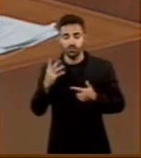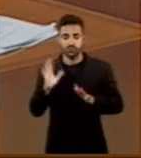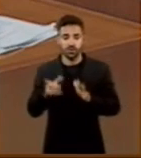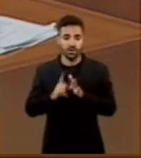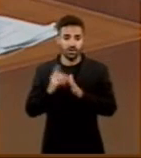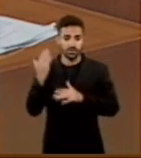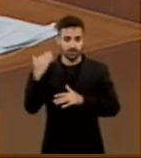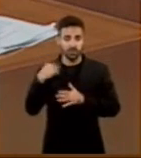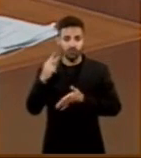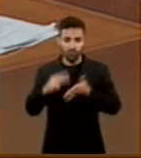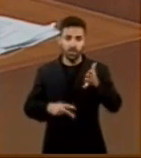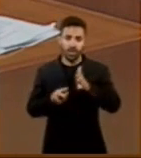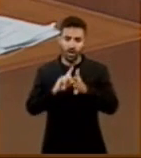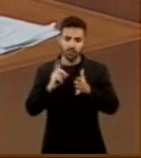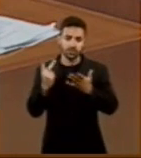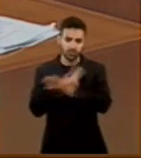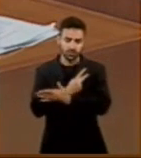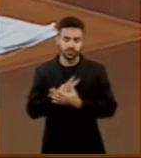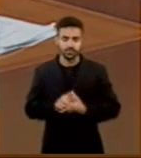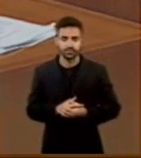Vou ler alguns precedentes.